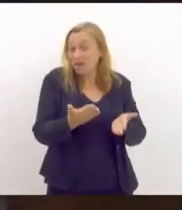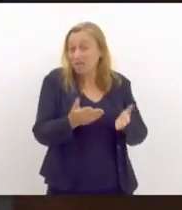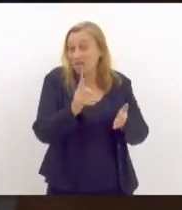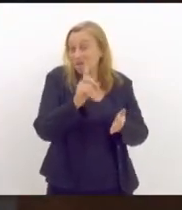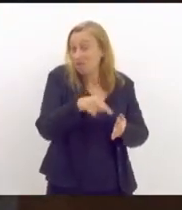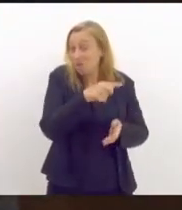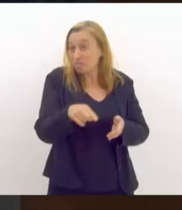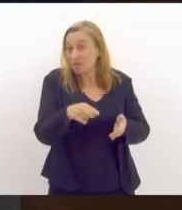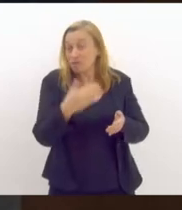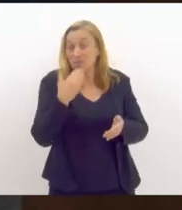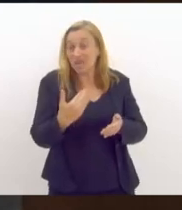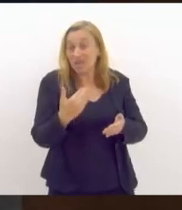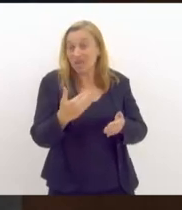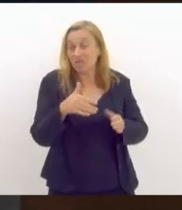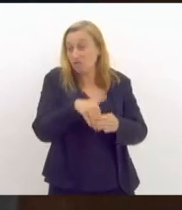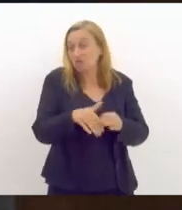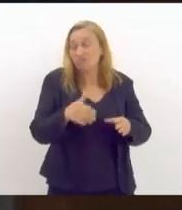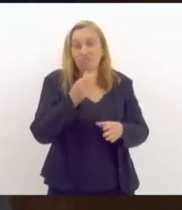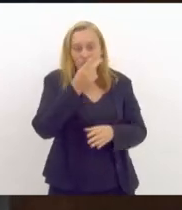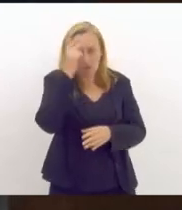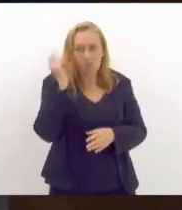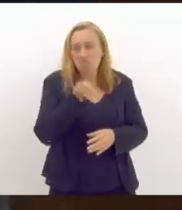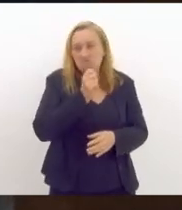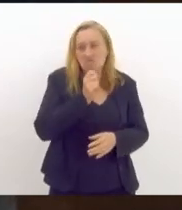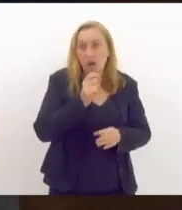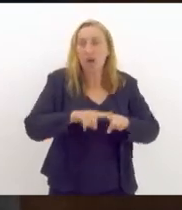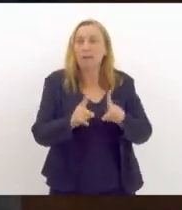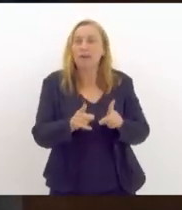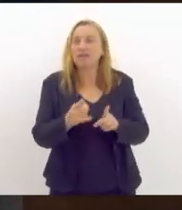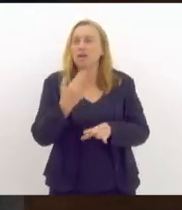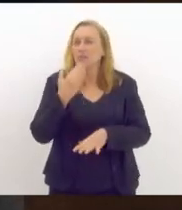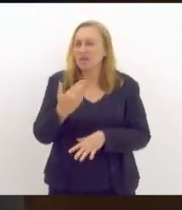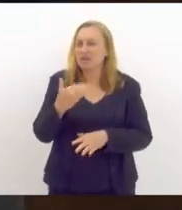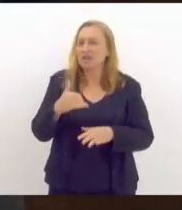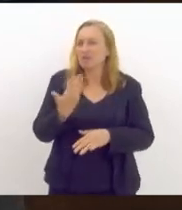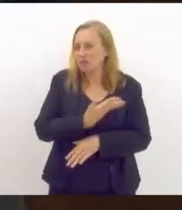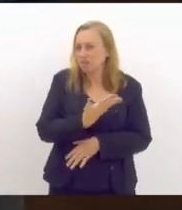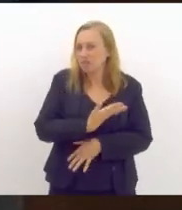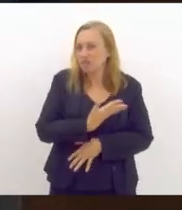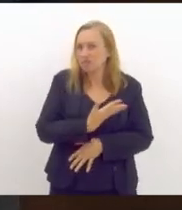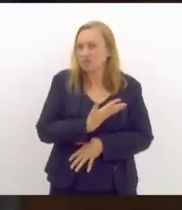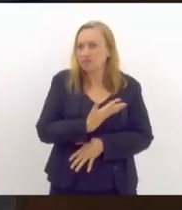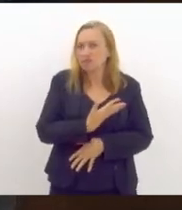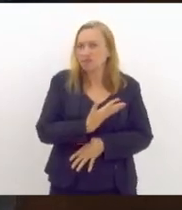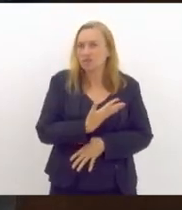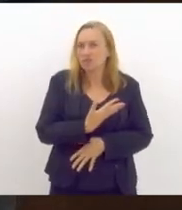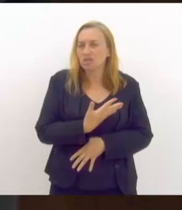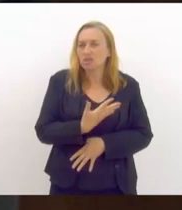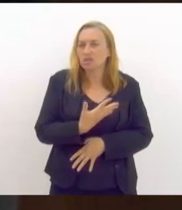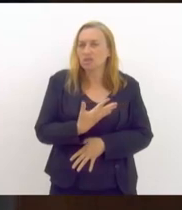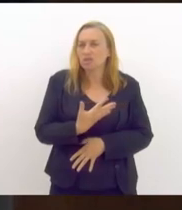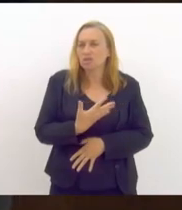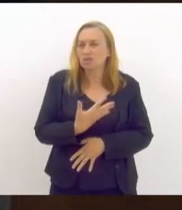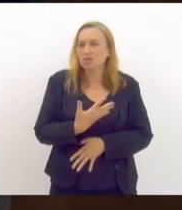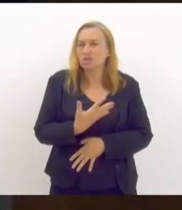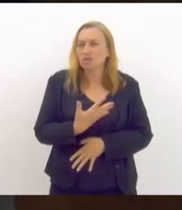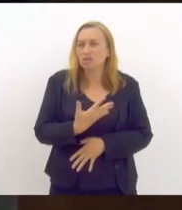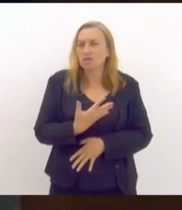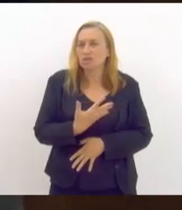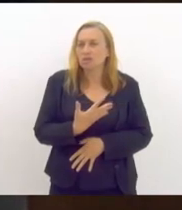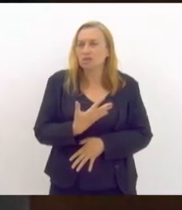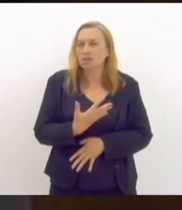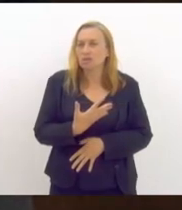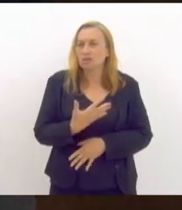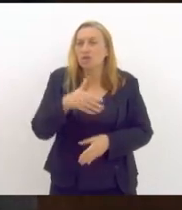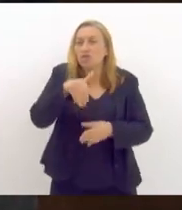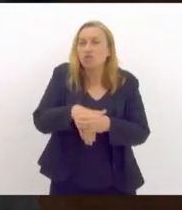ninguém então eu quero pedir aqui os colegas que se abstiveram nessa matéria que reconsidere o seu voto e